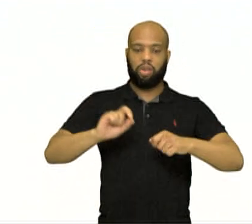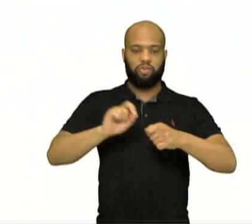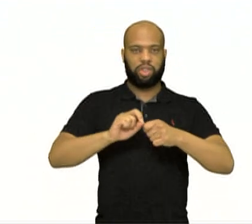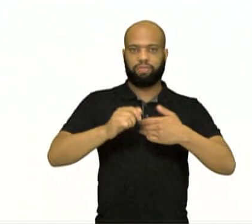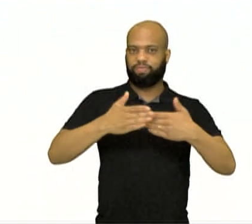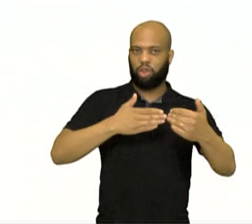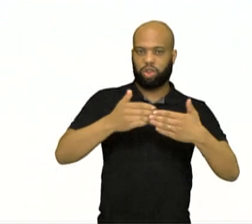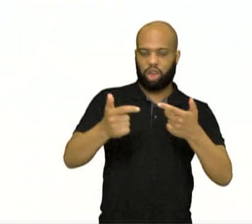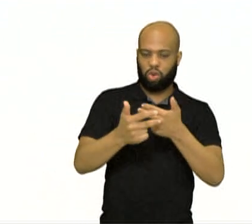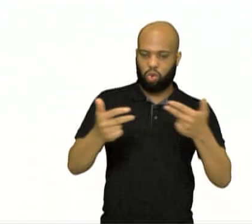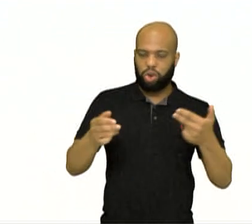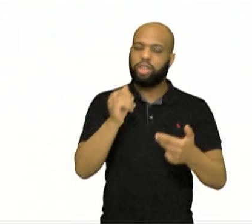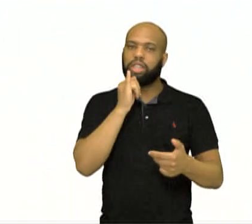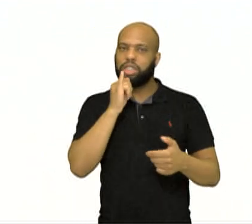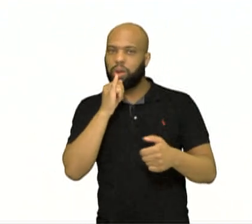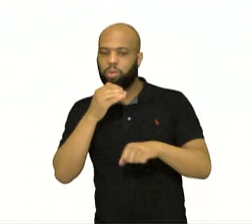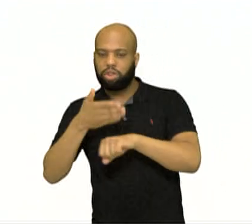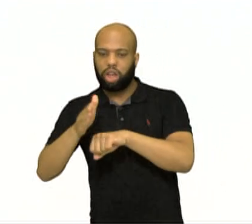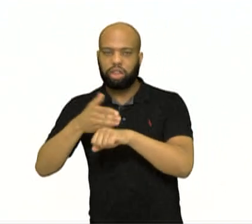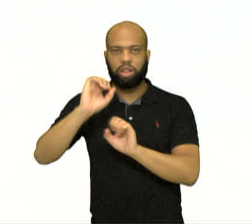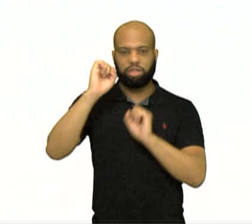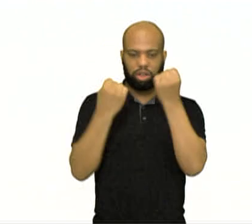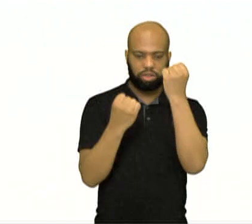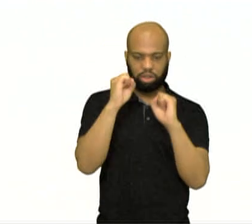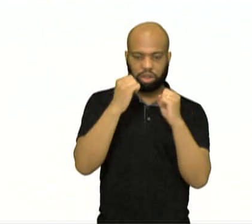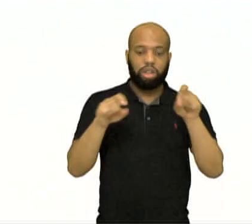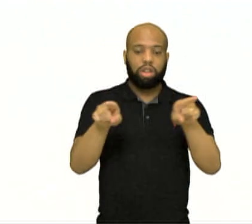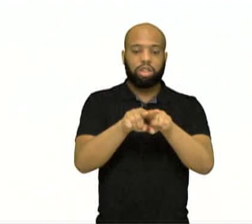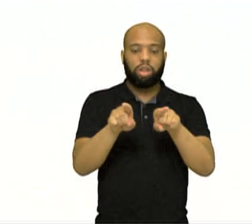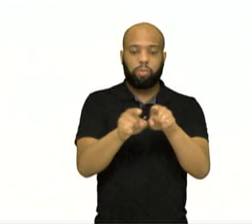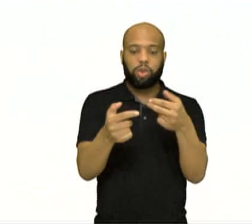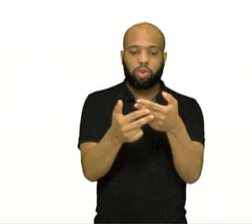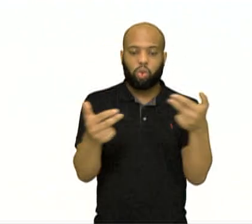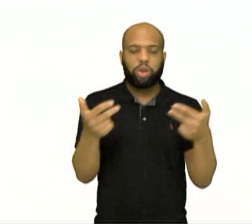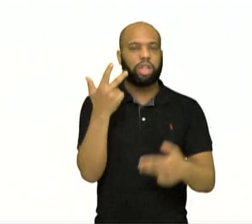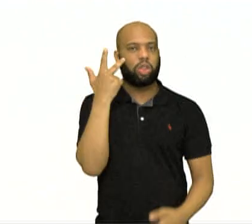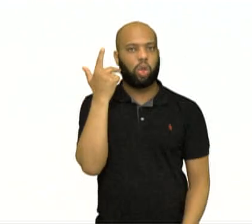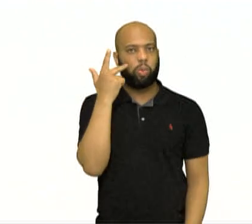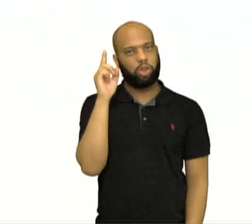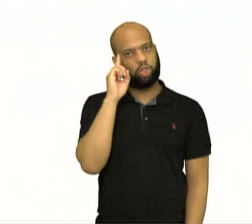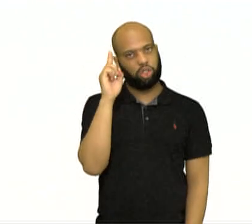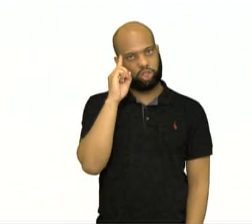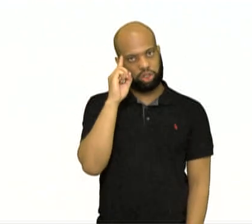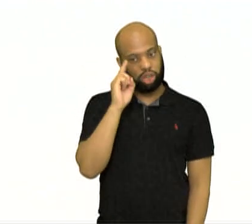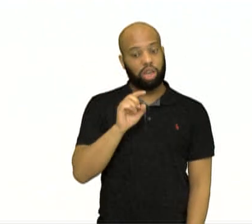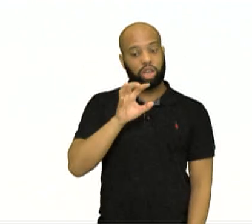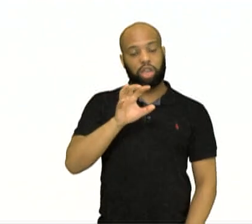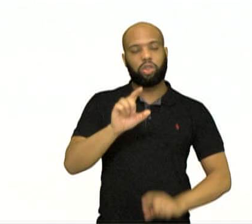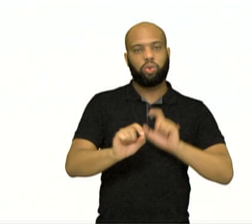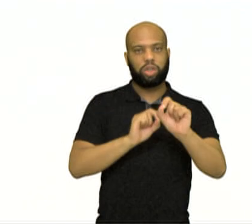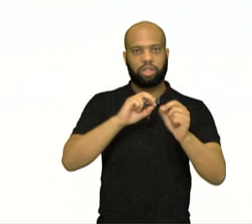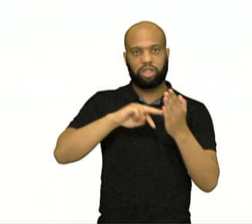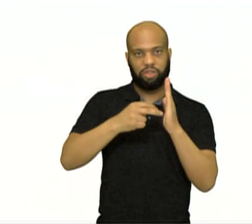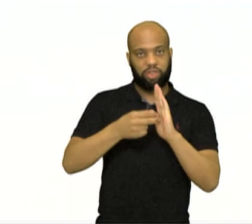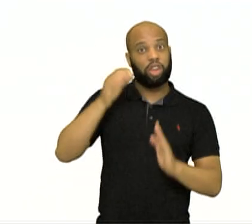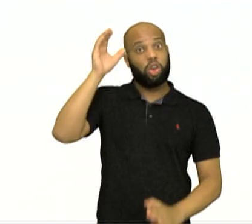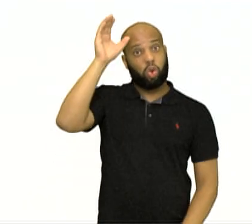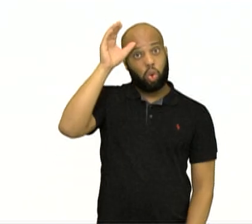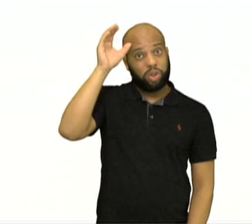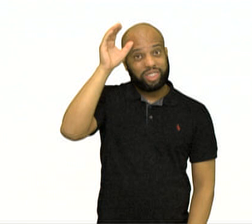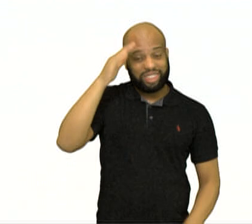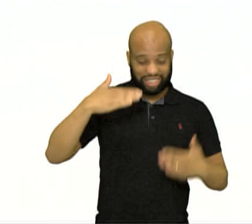atividade, seja na prática de exercícios físicos ou de tarefas básicas do dia a dia. Isso chama-se consciência